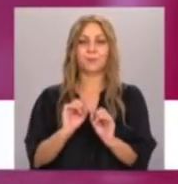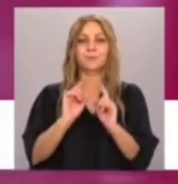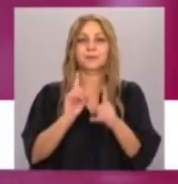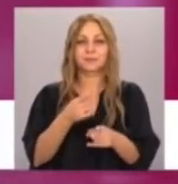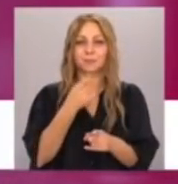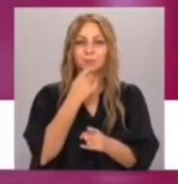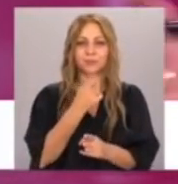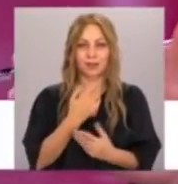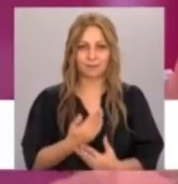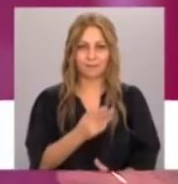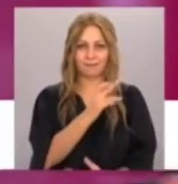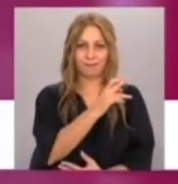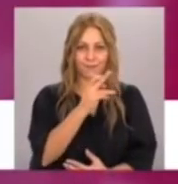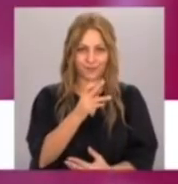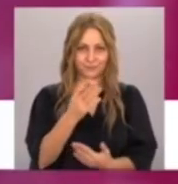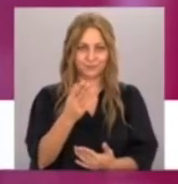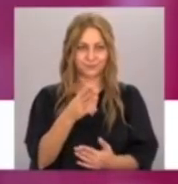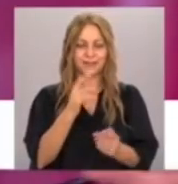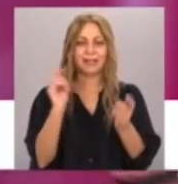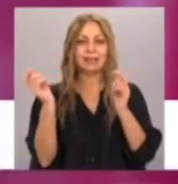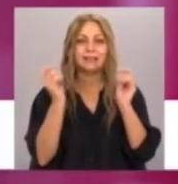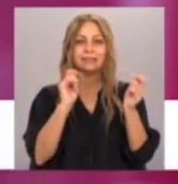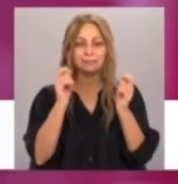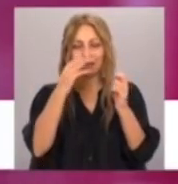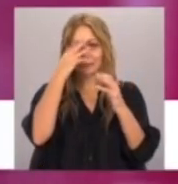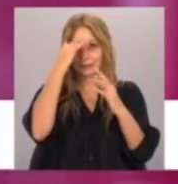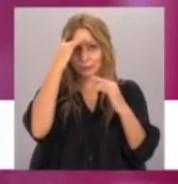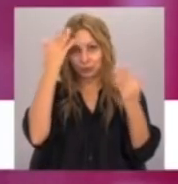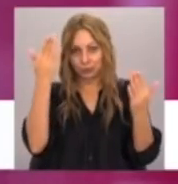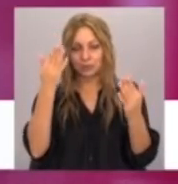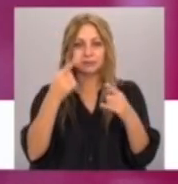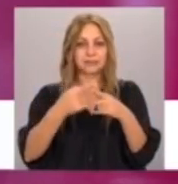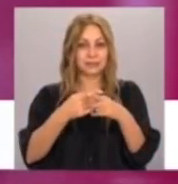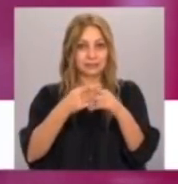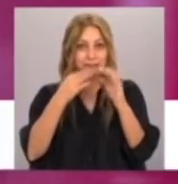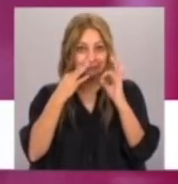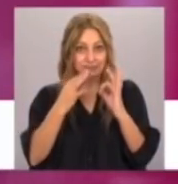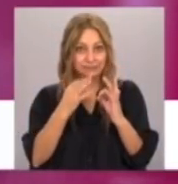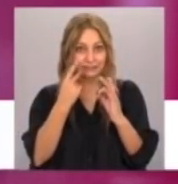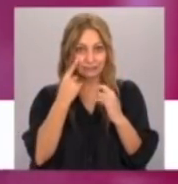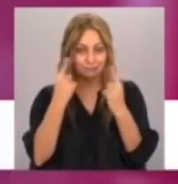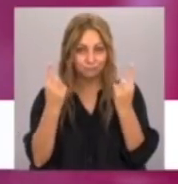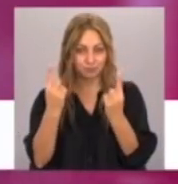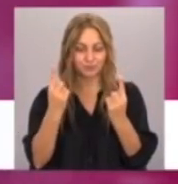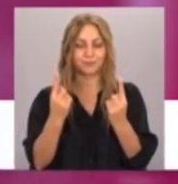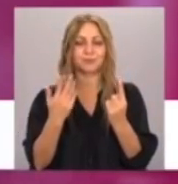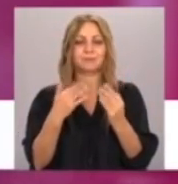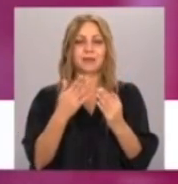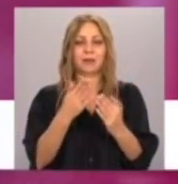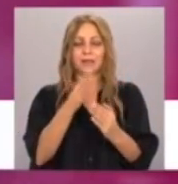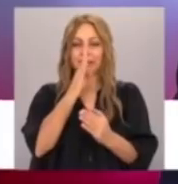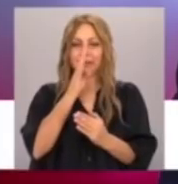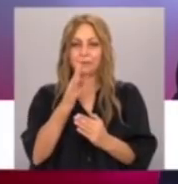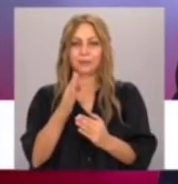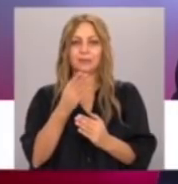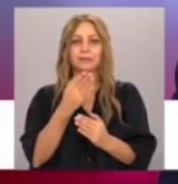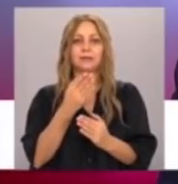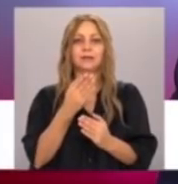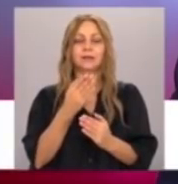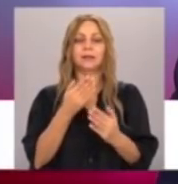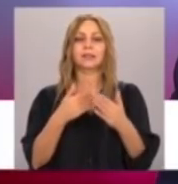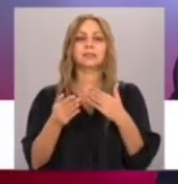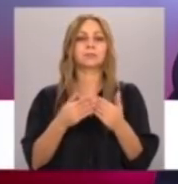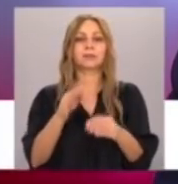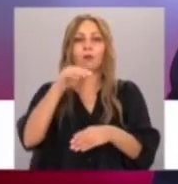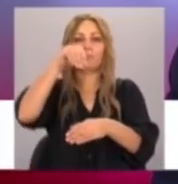perguntar a rir o que Depois deste deste debate ideológico foi importante certamente seguir a segunda prática e pendente de votação que que o senhor